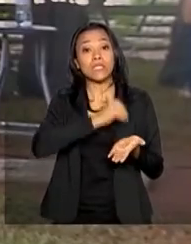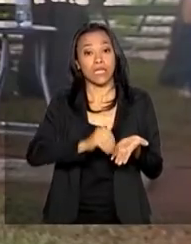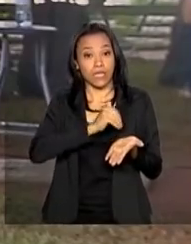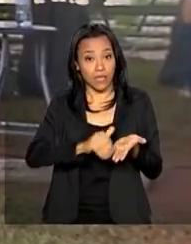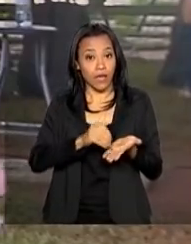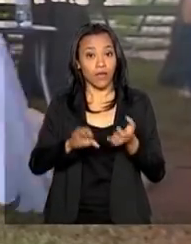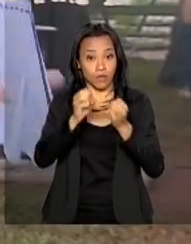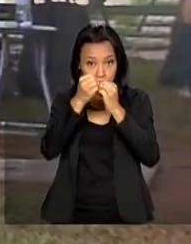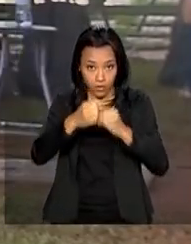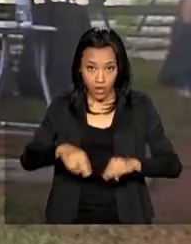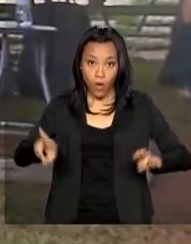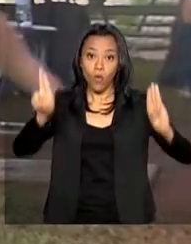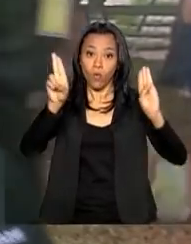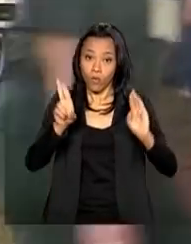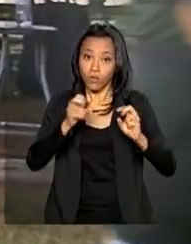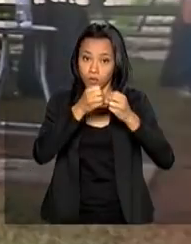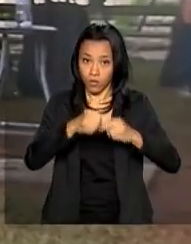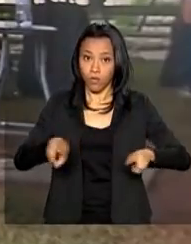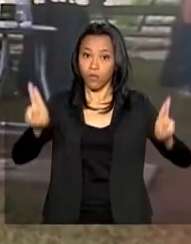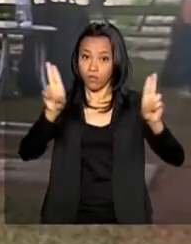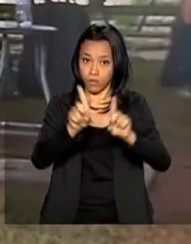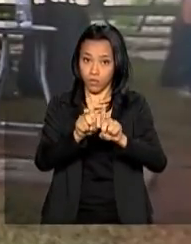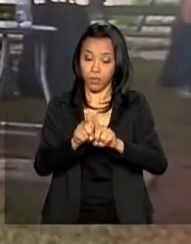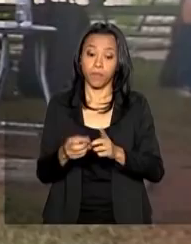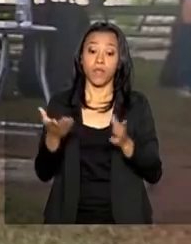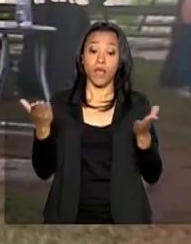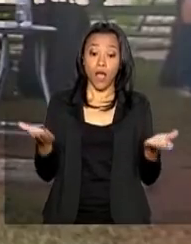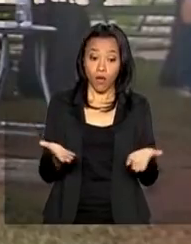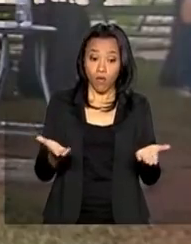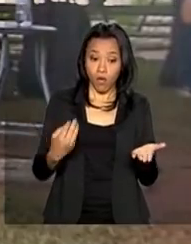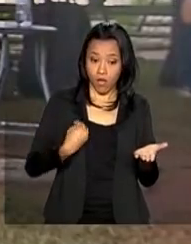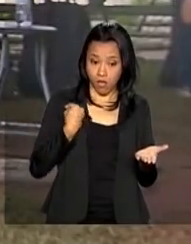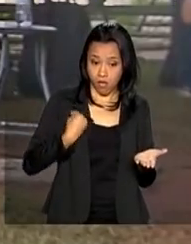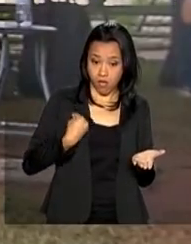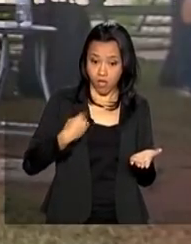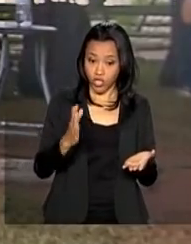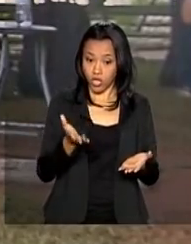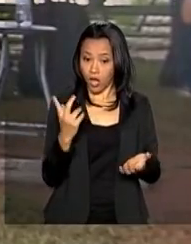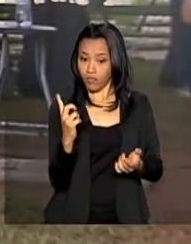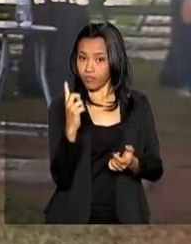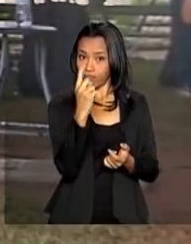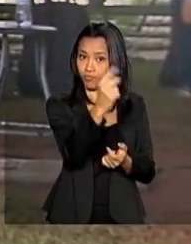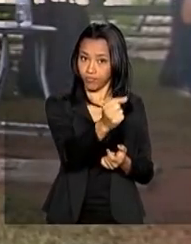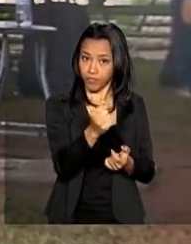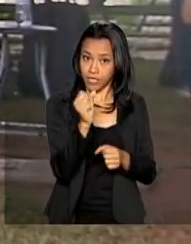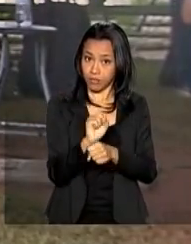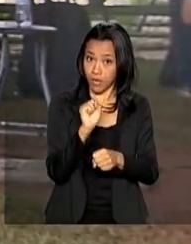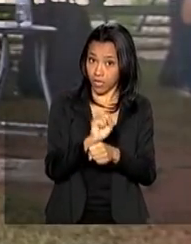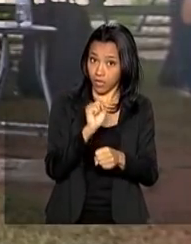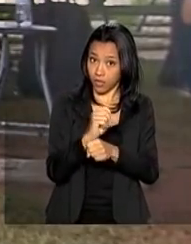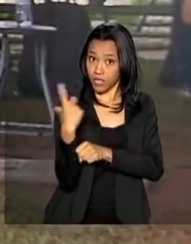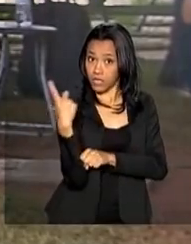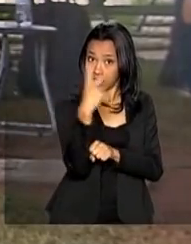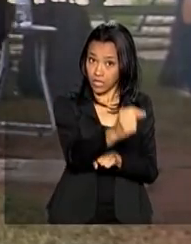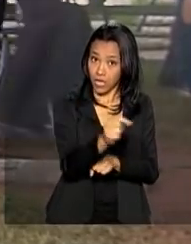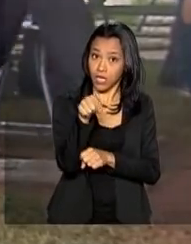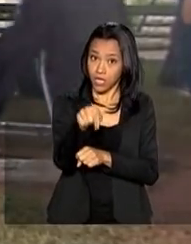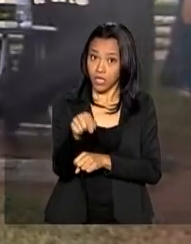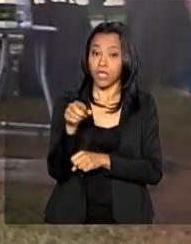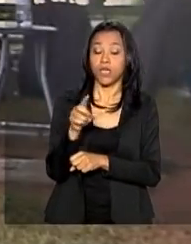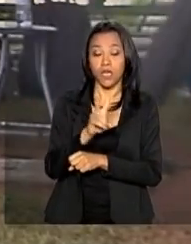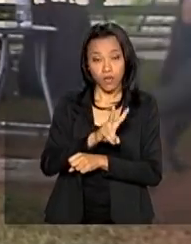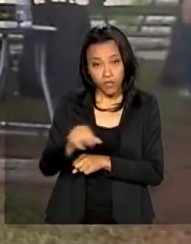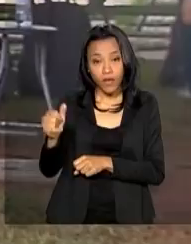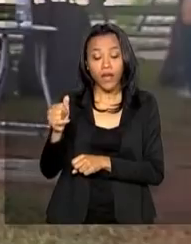Guterres. Neste momento está sendo aguardada a saída aqui do presidente eleito, Jair Bolsonaro, do Centro Cultural Banco do Brasil. Ele